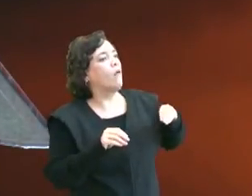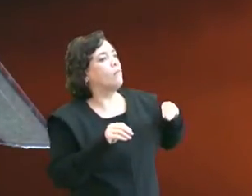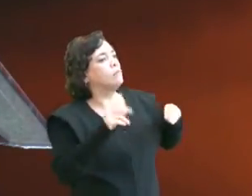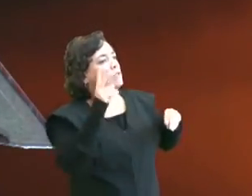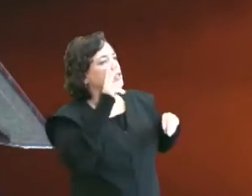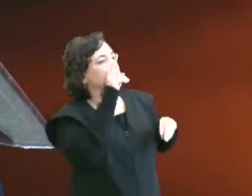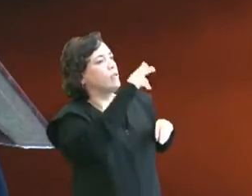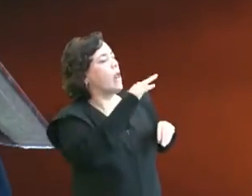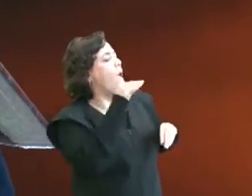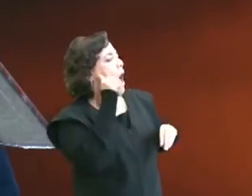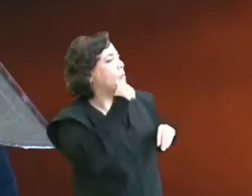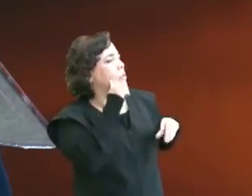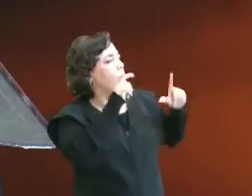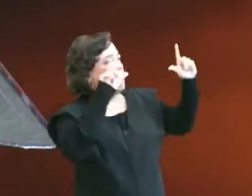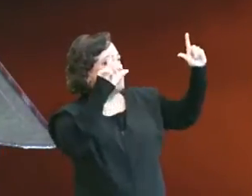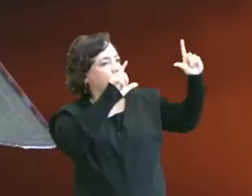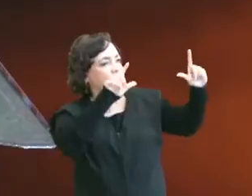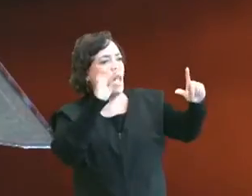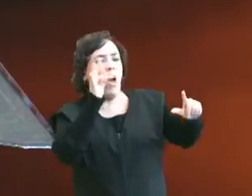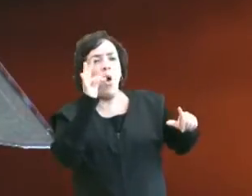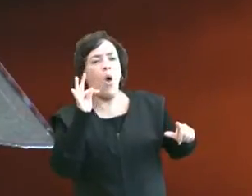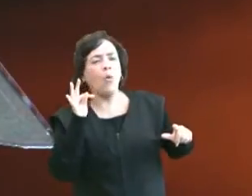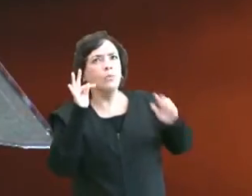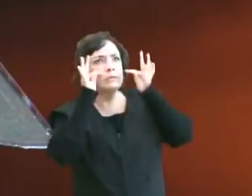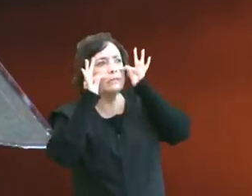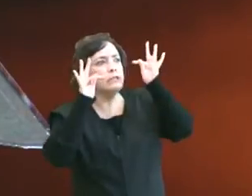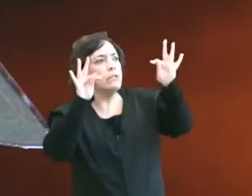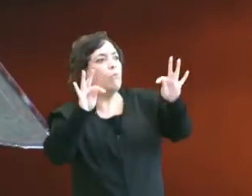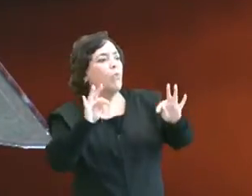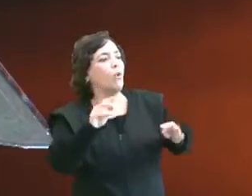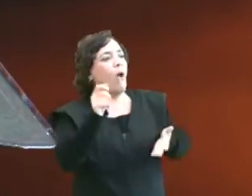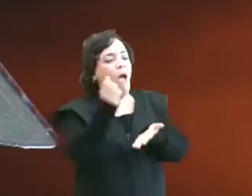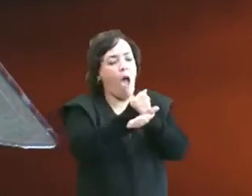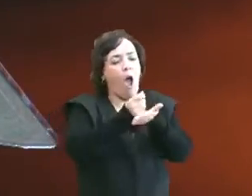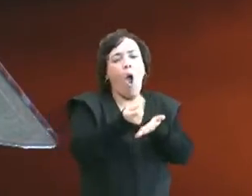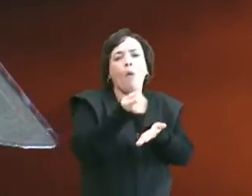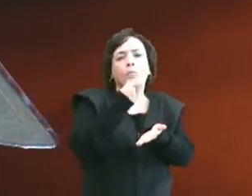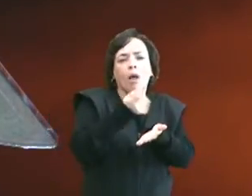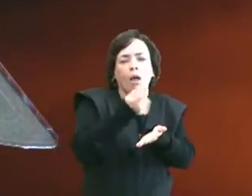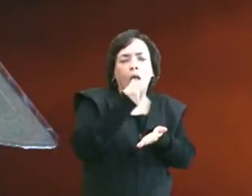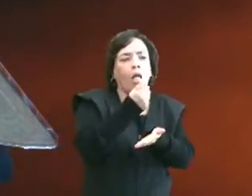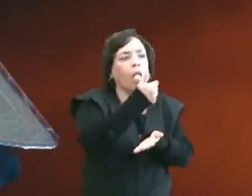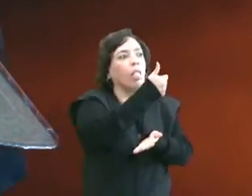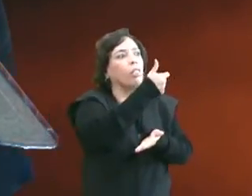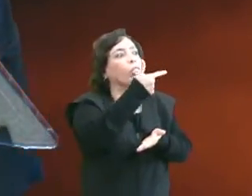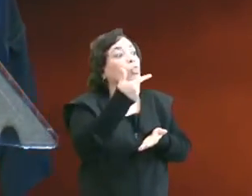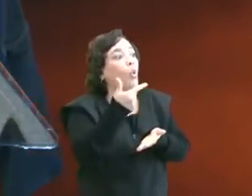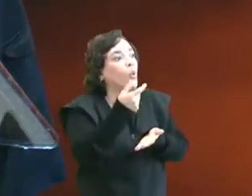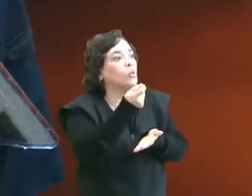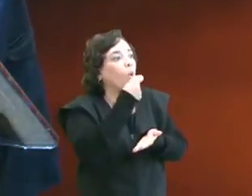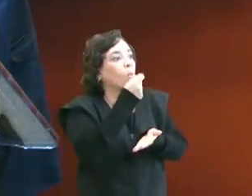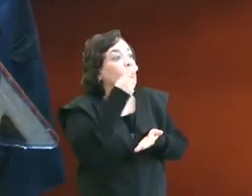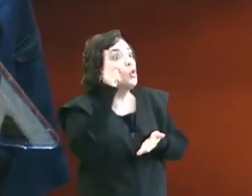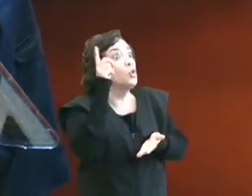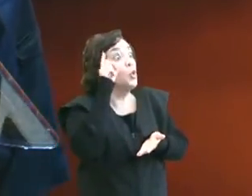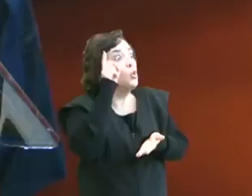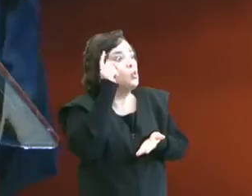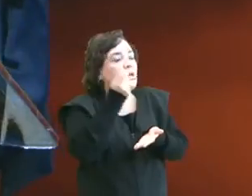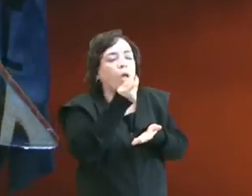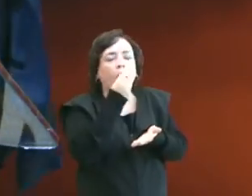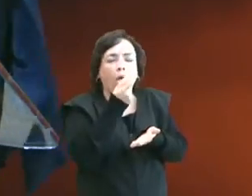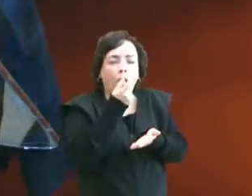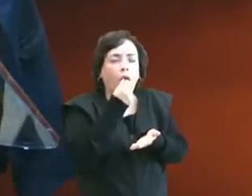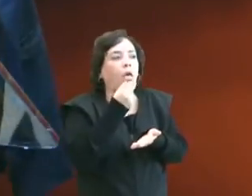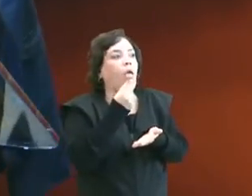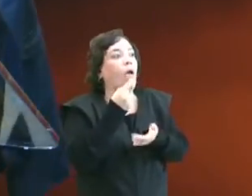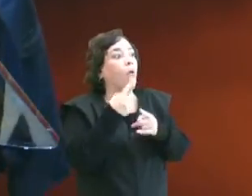12 comprimidos, é o Deus que pode nos restabelecer. Ele vai te capacitar, a